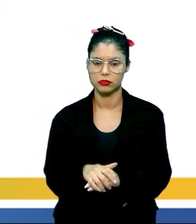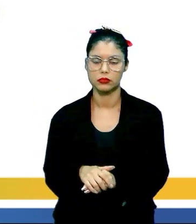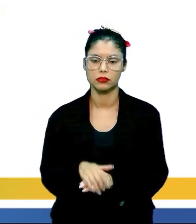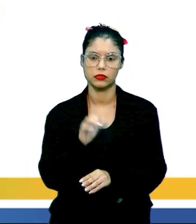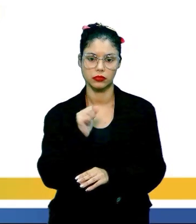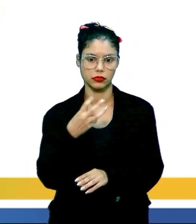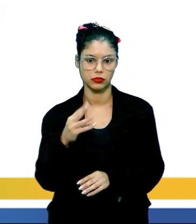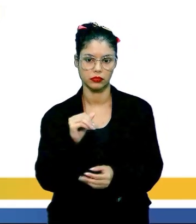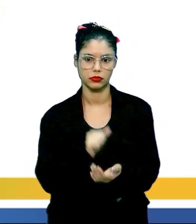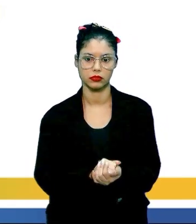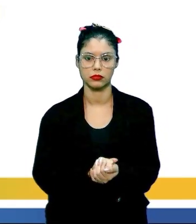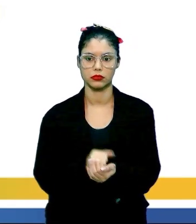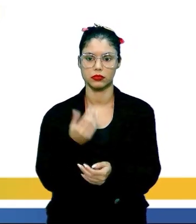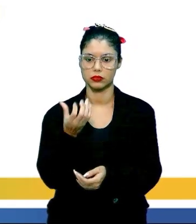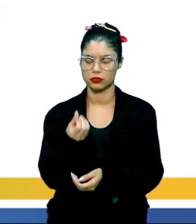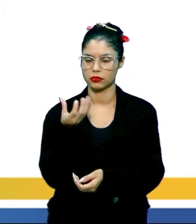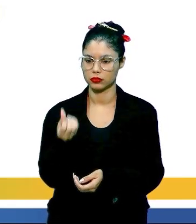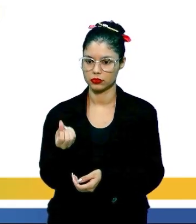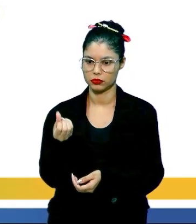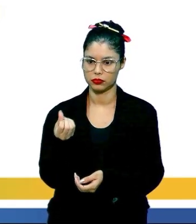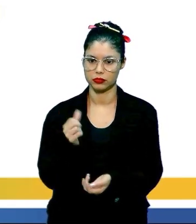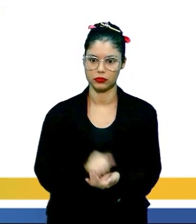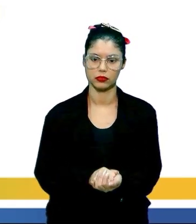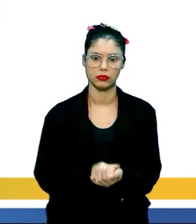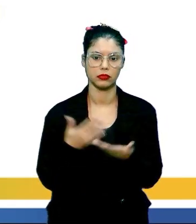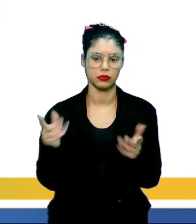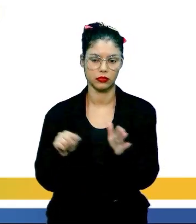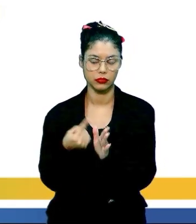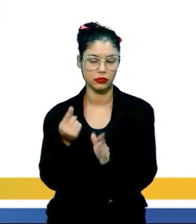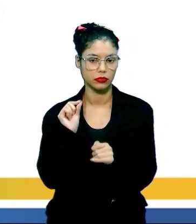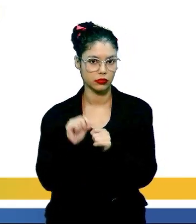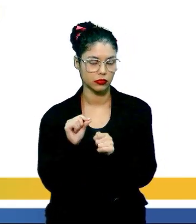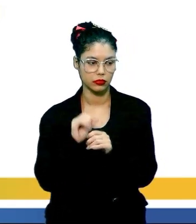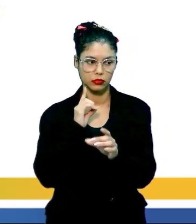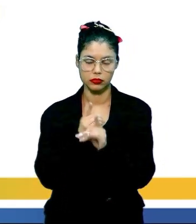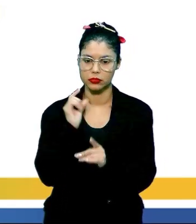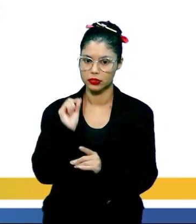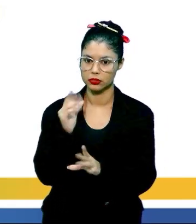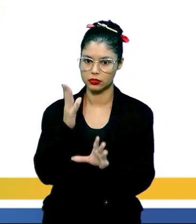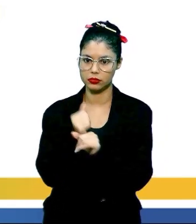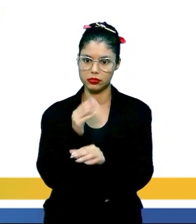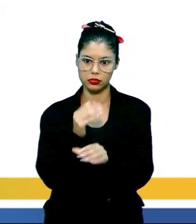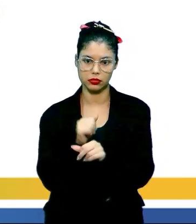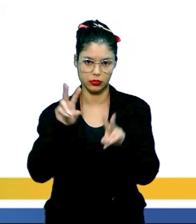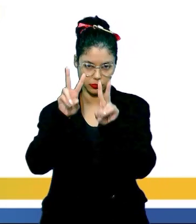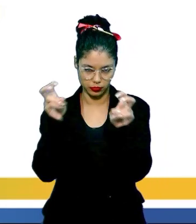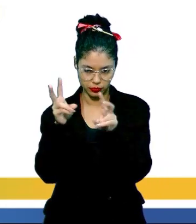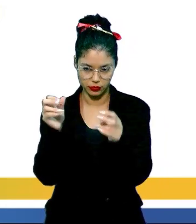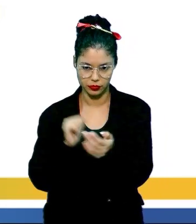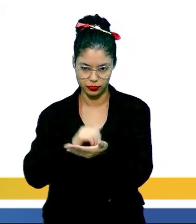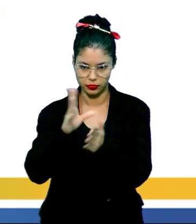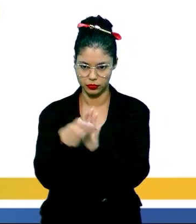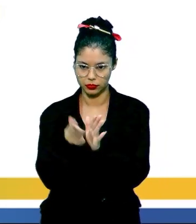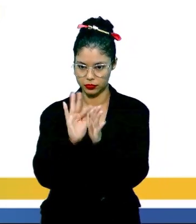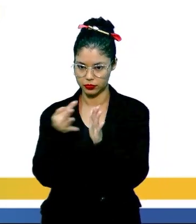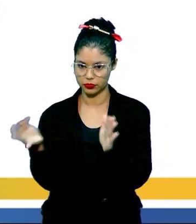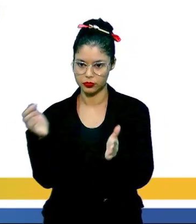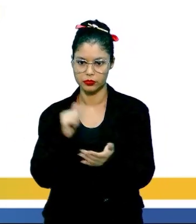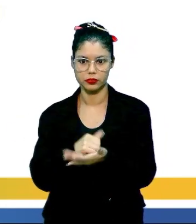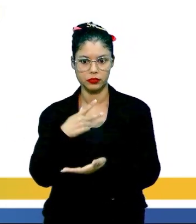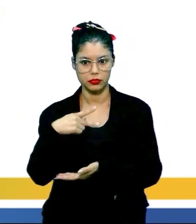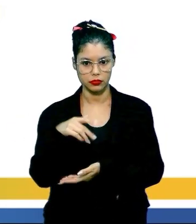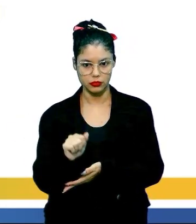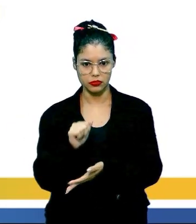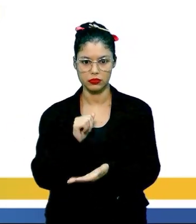2. A30 é igual a 66. Primeiro eu vou ter que encontrar agora a soma dos termos. Jogando na fórmula da